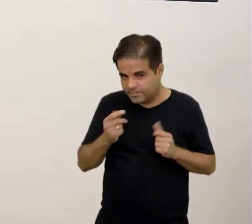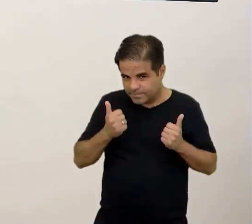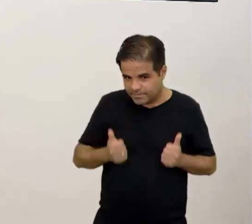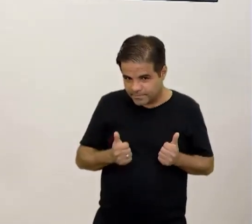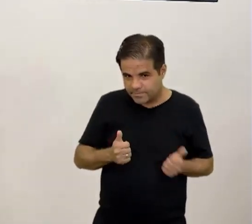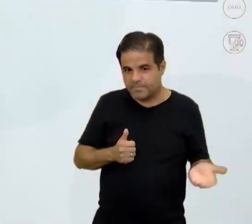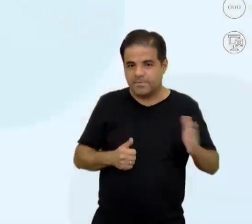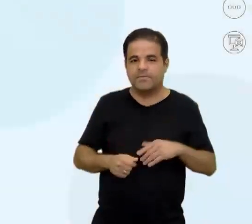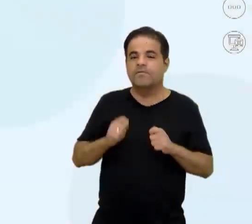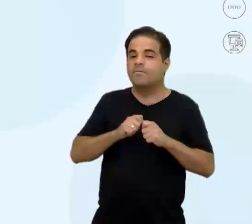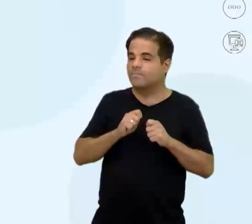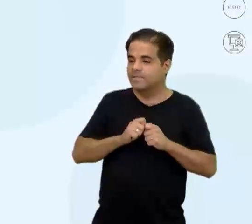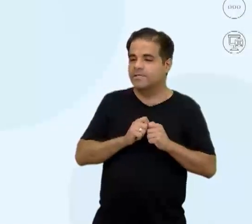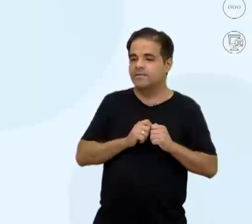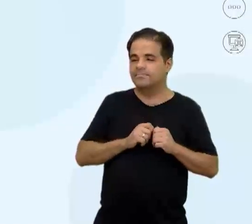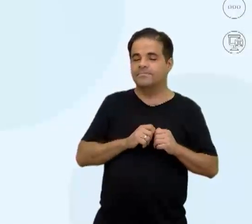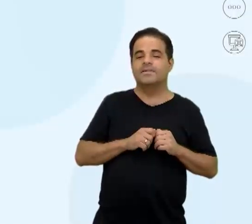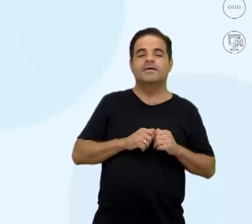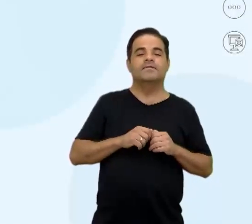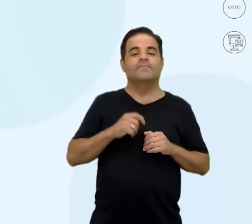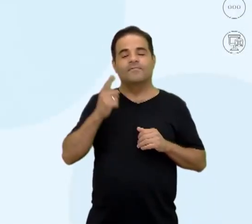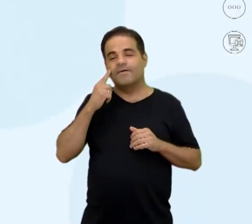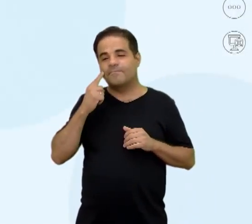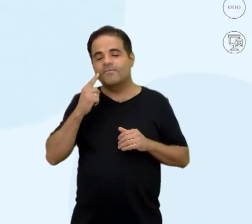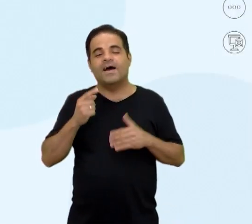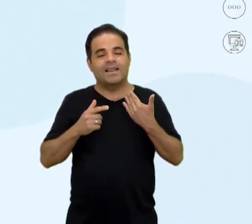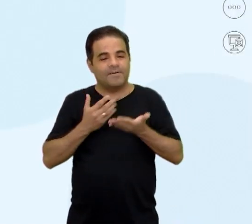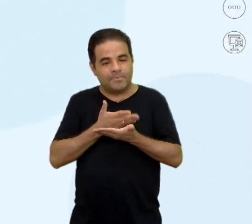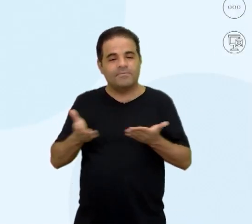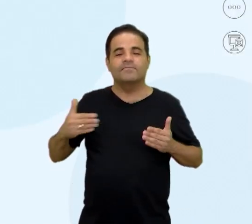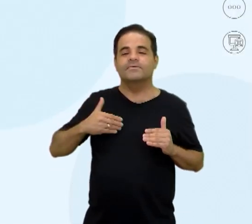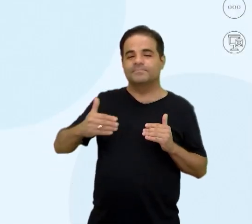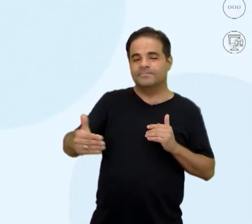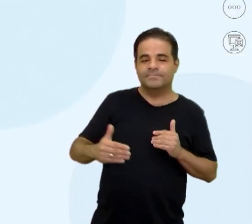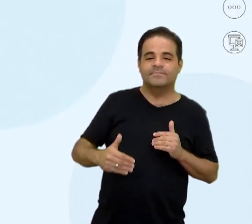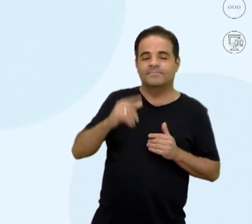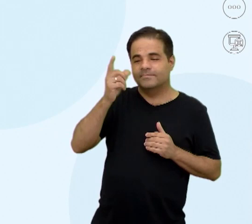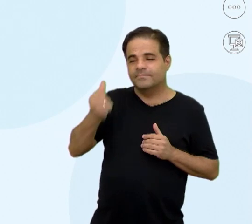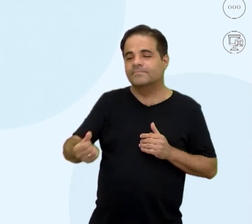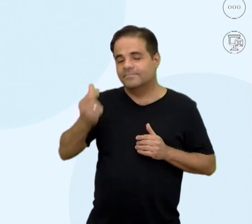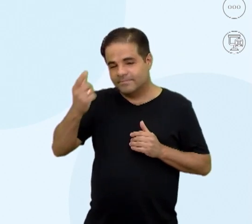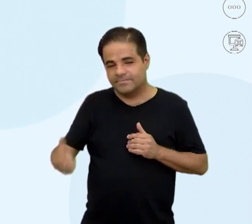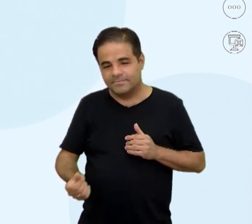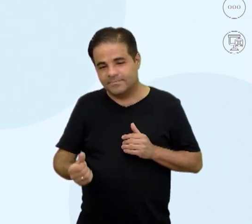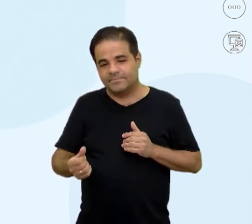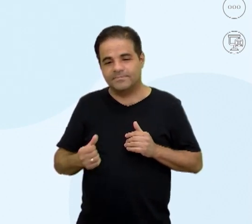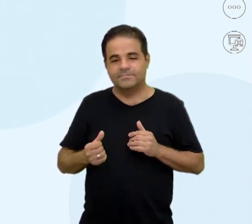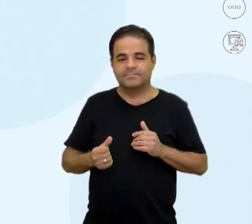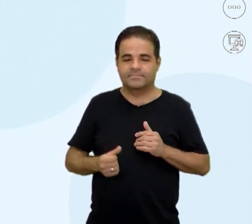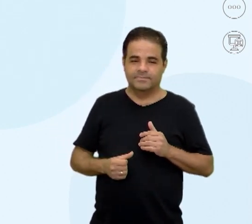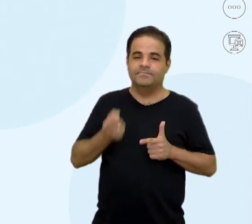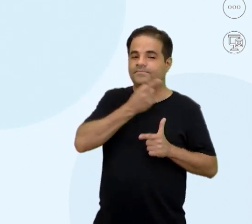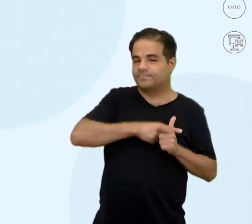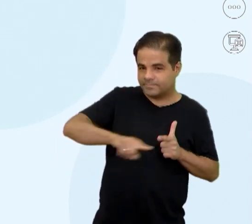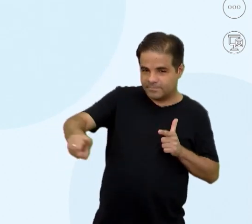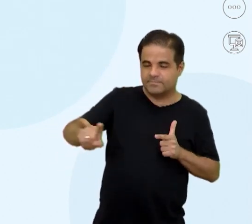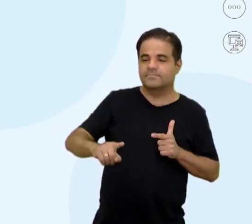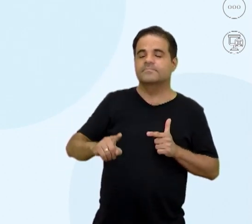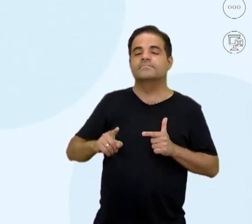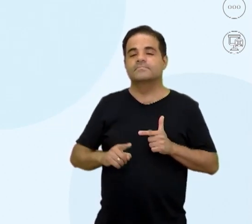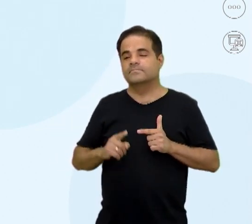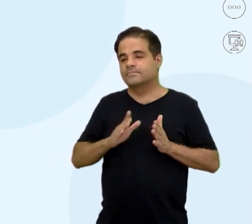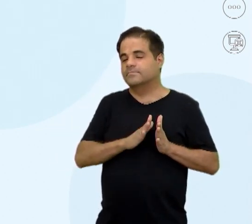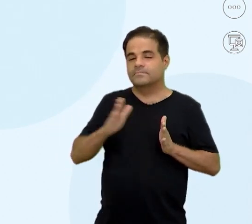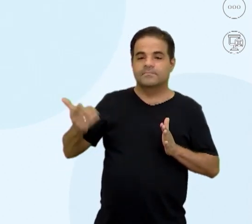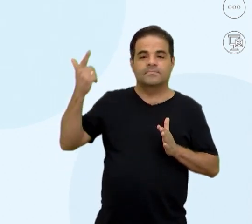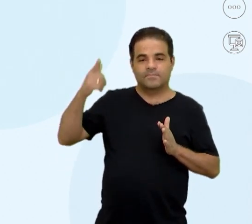Não. Então vamos fazer, ó. Eu vou pegar o lado maior desse daqui, ó, 16, e vou dividir pelo lado maior